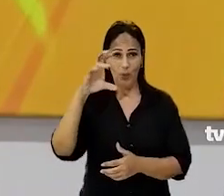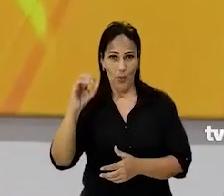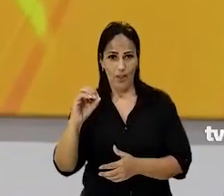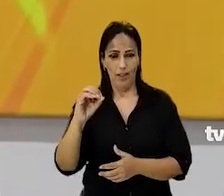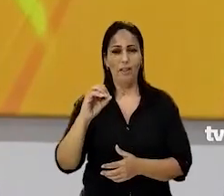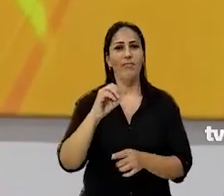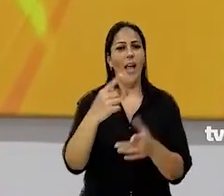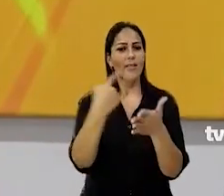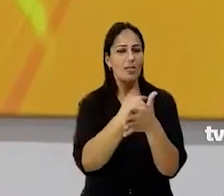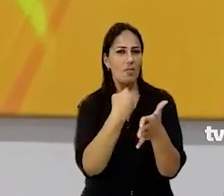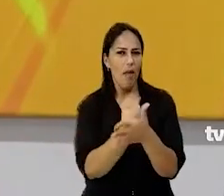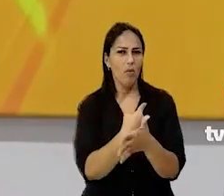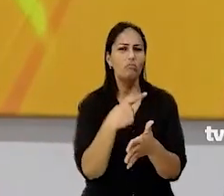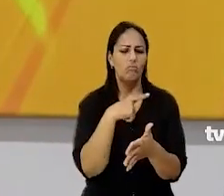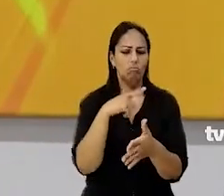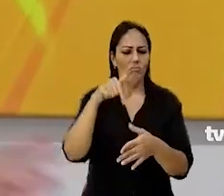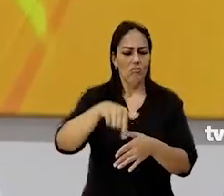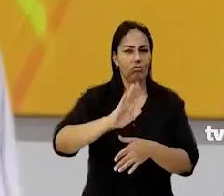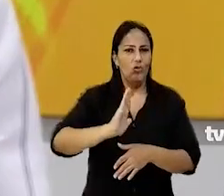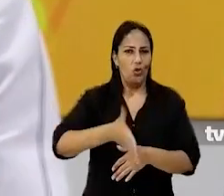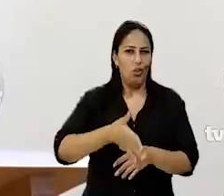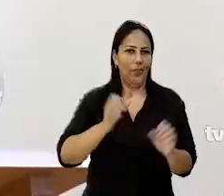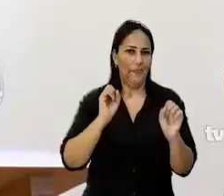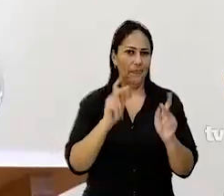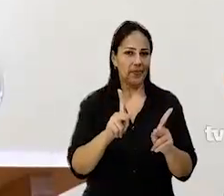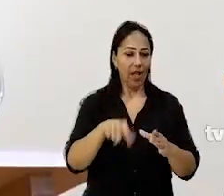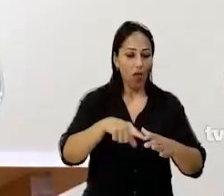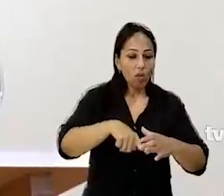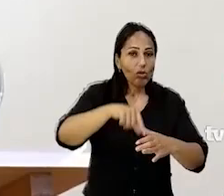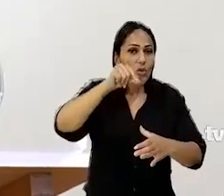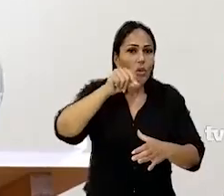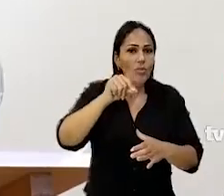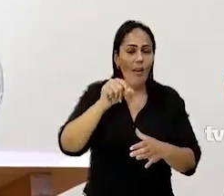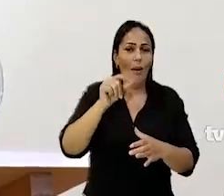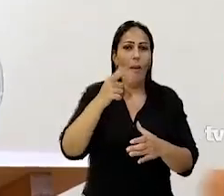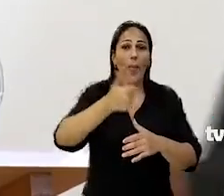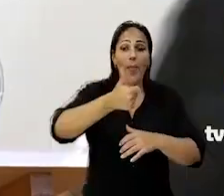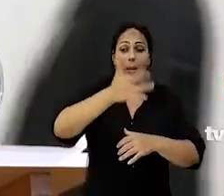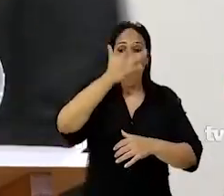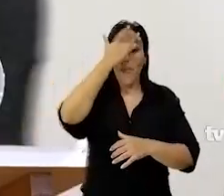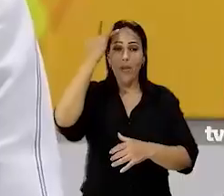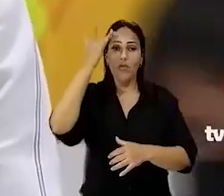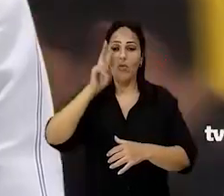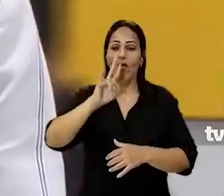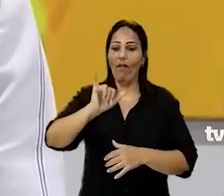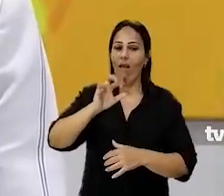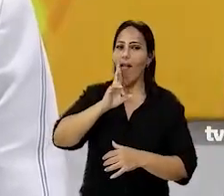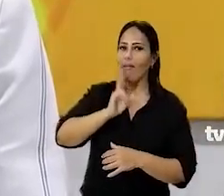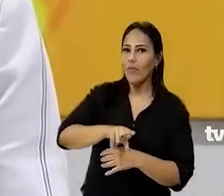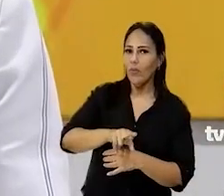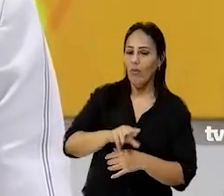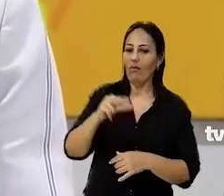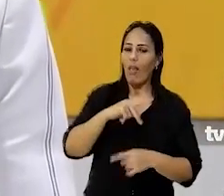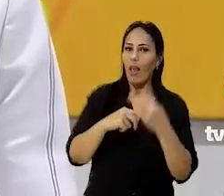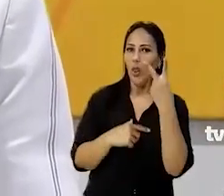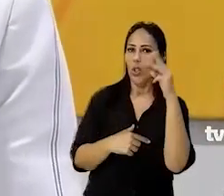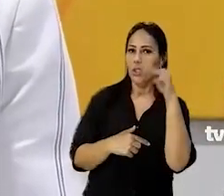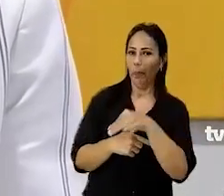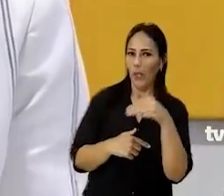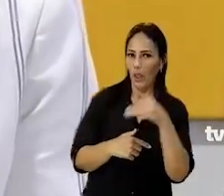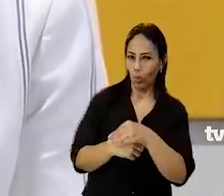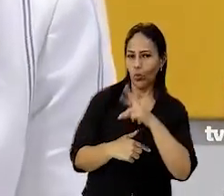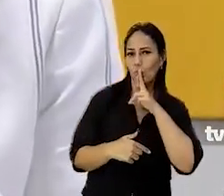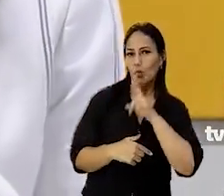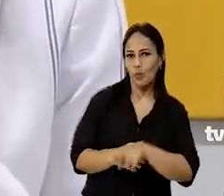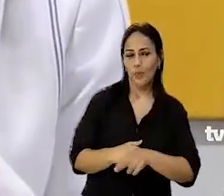98877-5550. As perguntas estão aqui. Eu vou sortear o candidato que vai responder. O candidato vai ter 2 minutos para